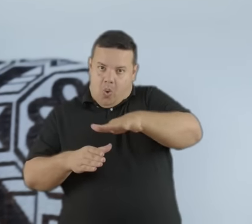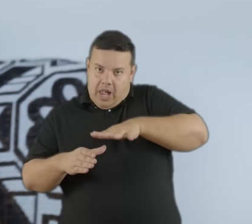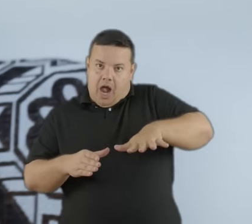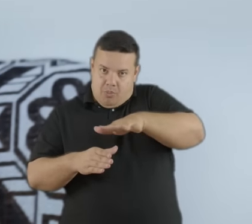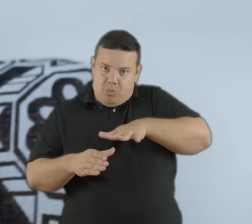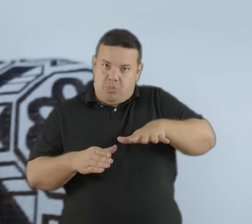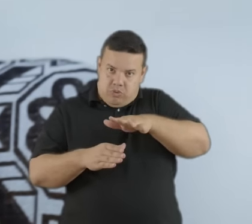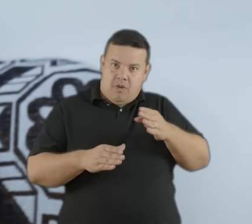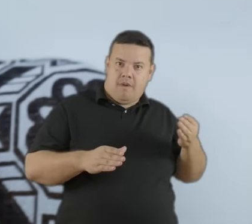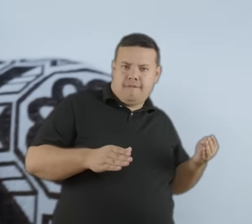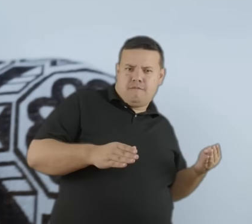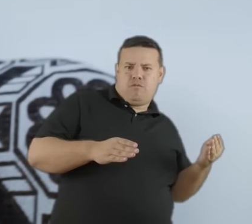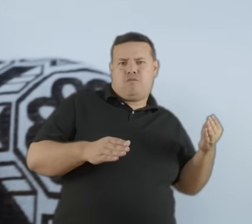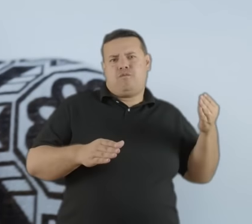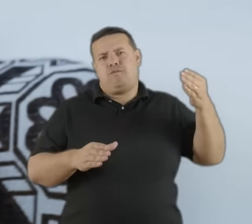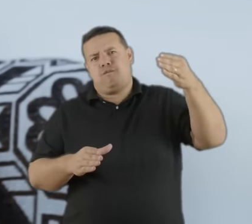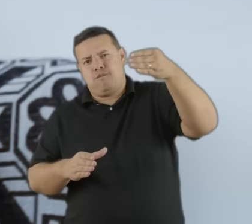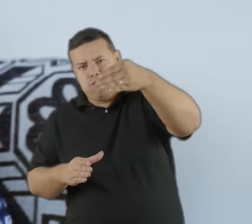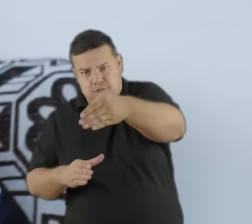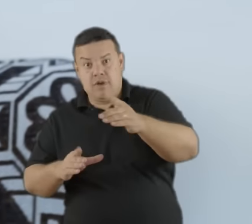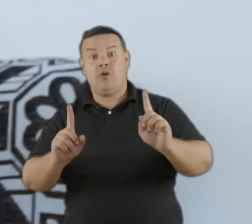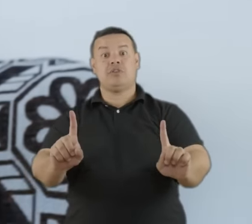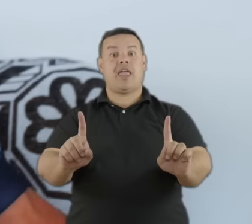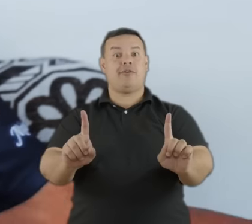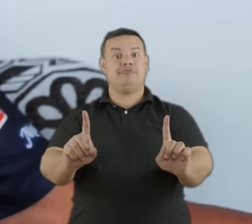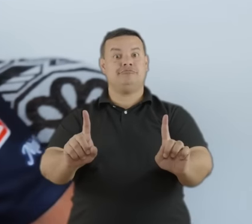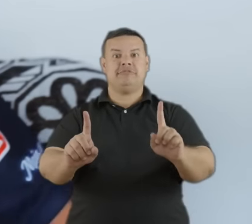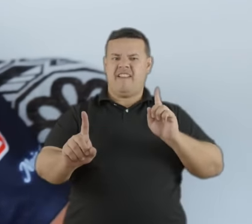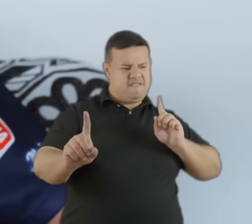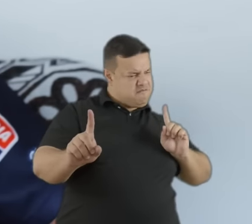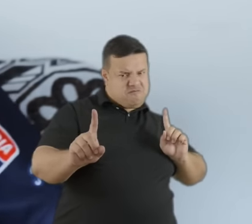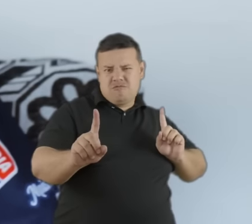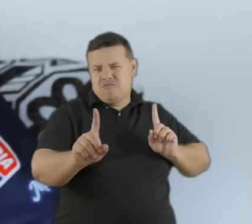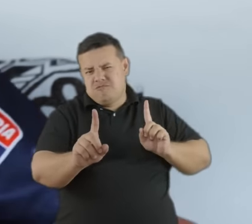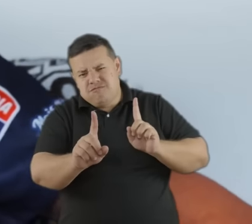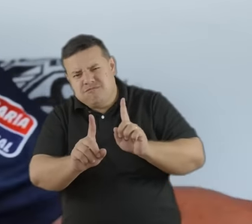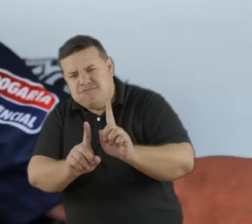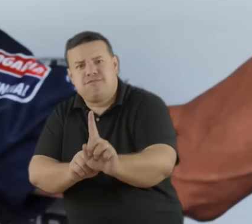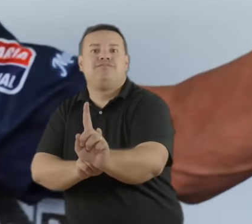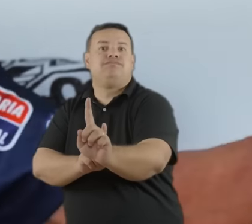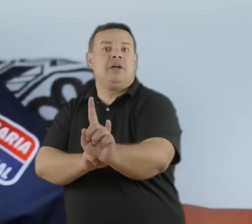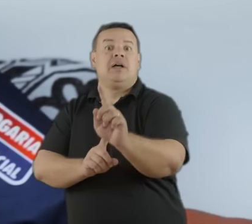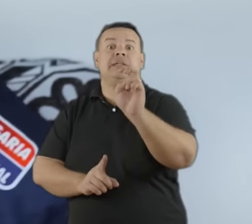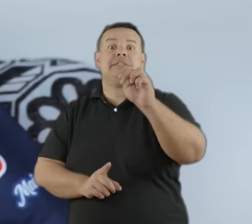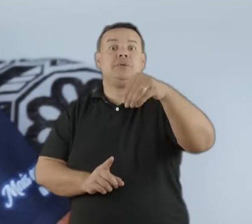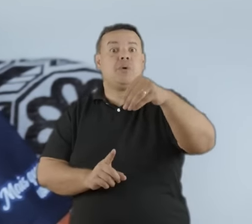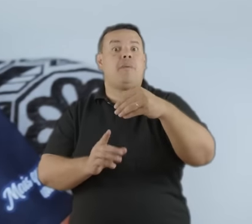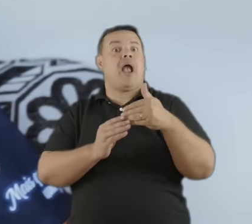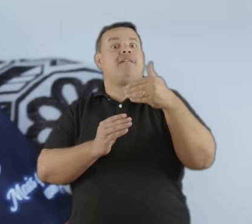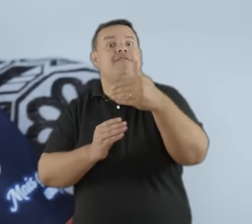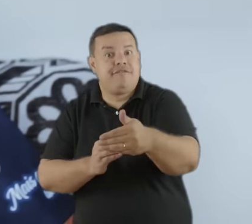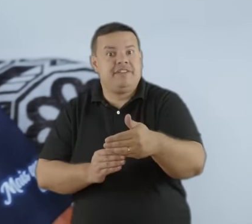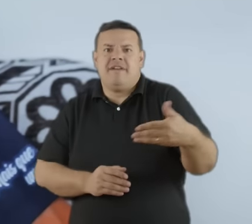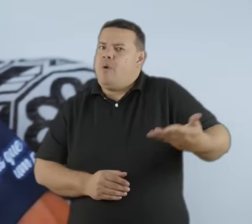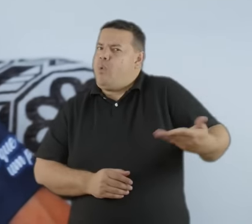o nosso meio de campo cruzava entre um zagueiro e outro, ele saía pela esquerda. Chegava 5 metros na frente dos caras ainda,